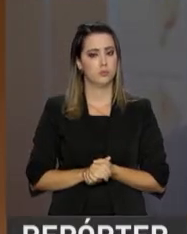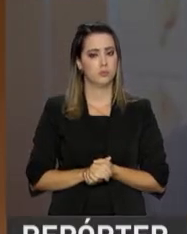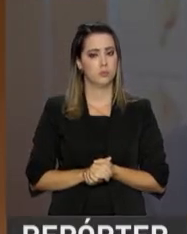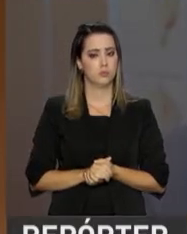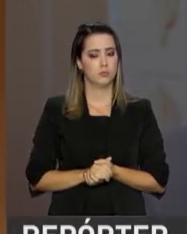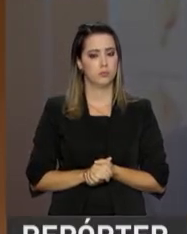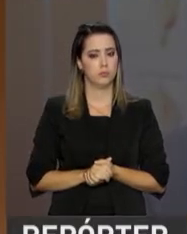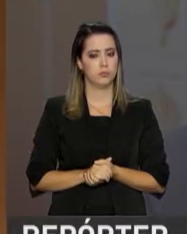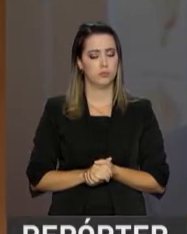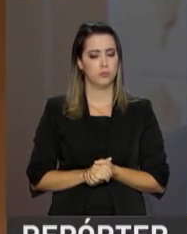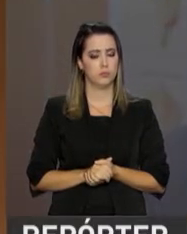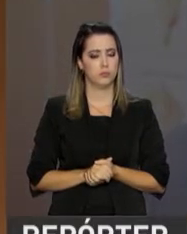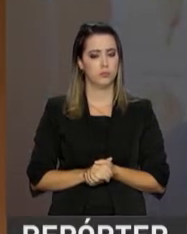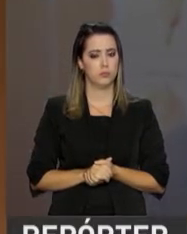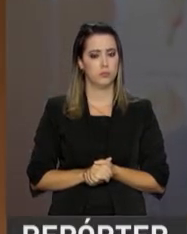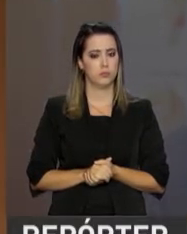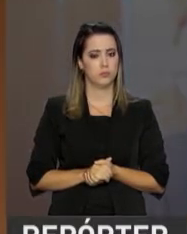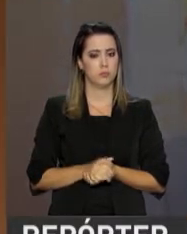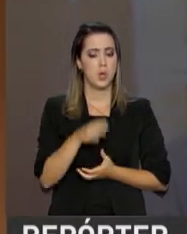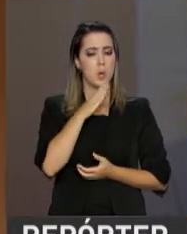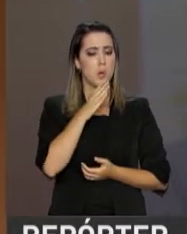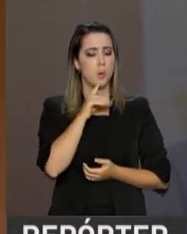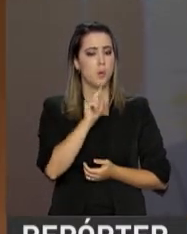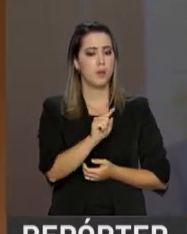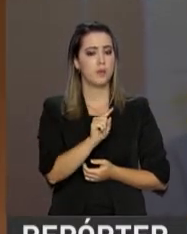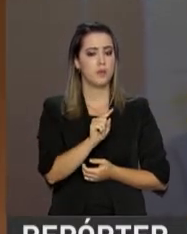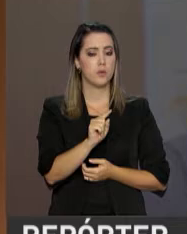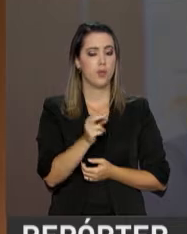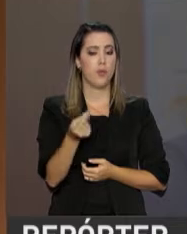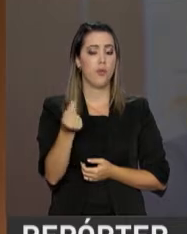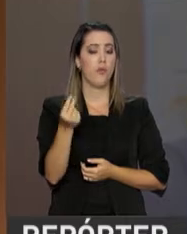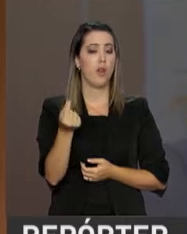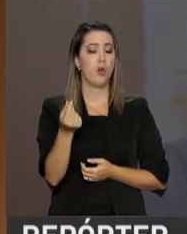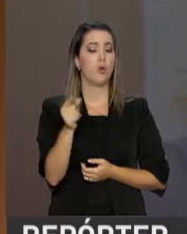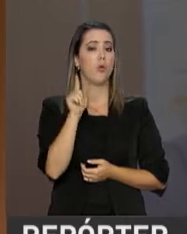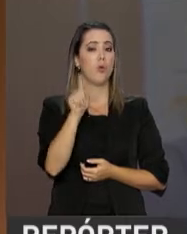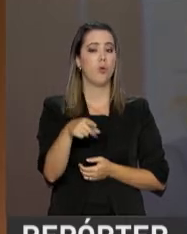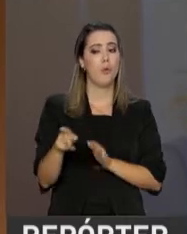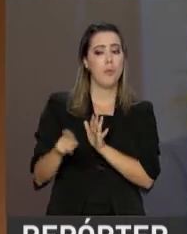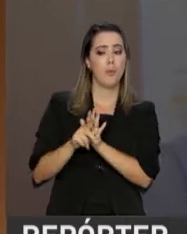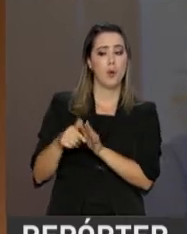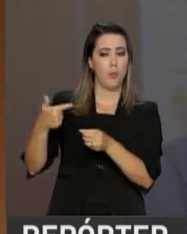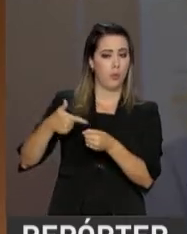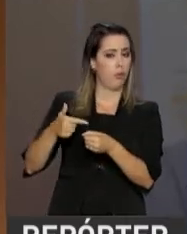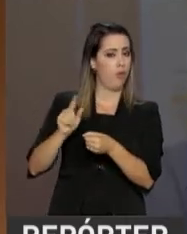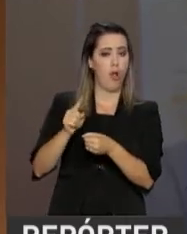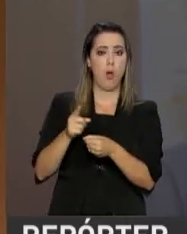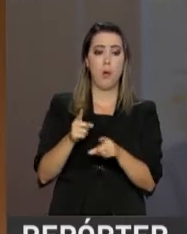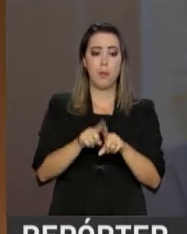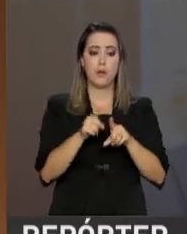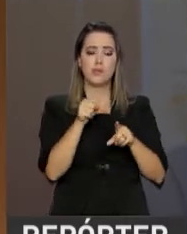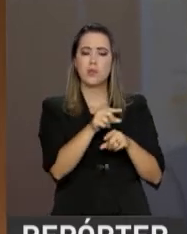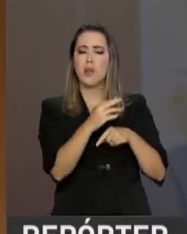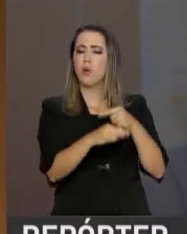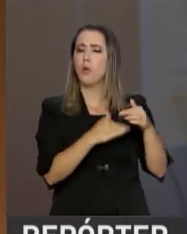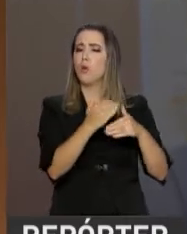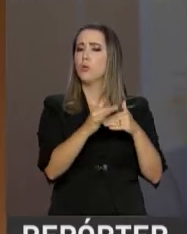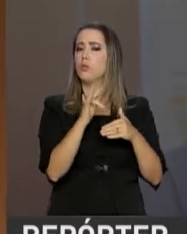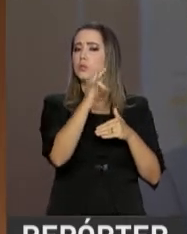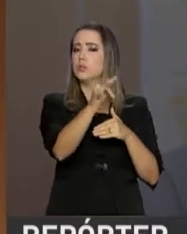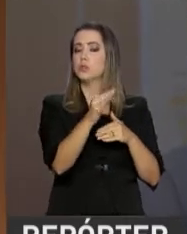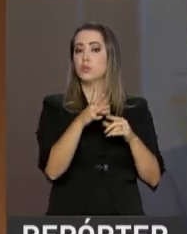que o valor da energia não é só na energia mas no efeito que ela tem na emissão de gases de